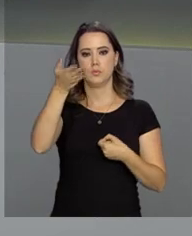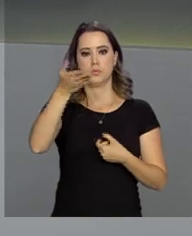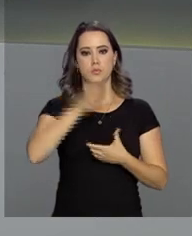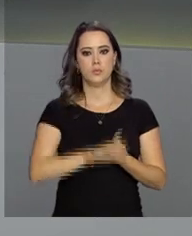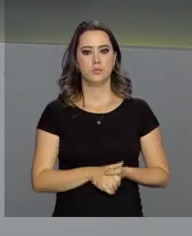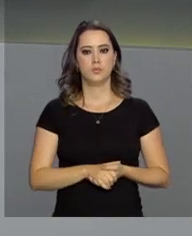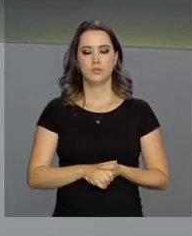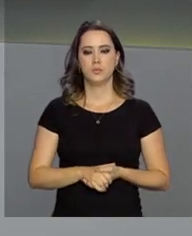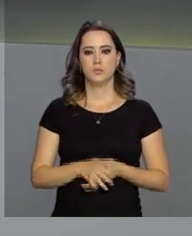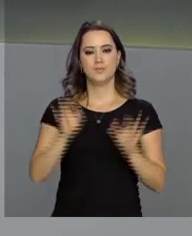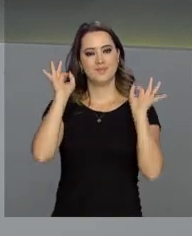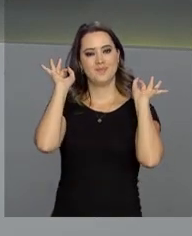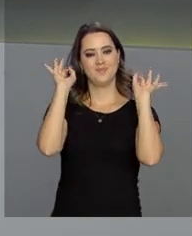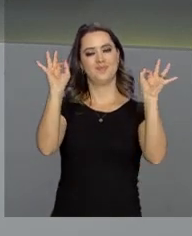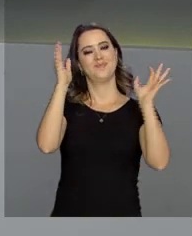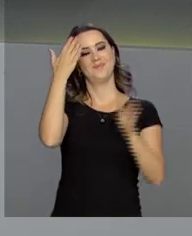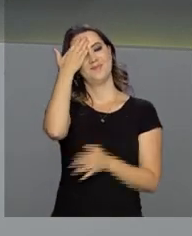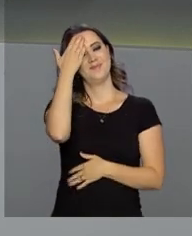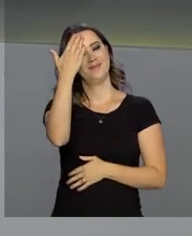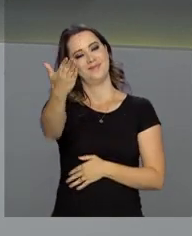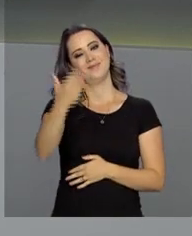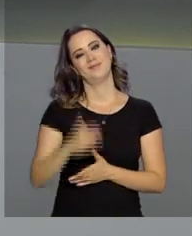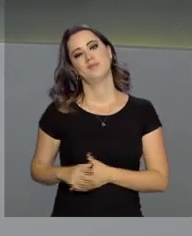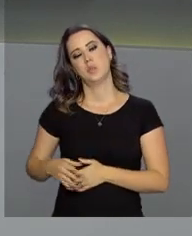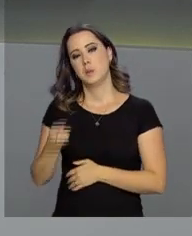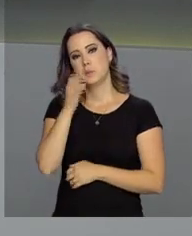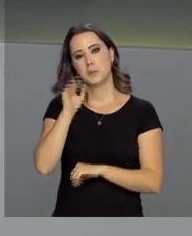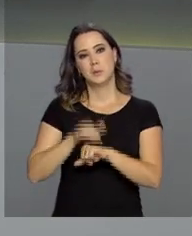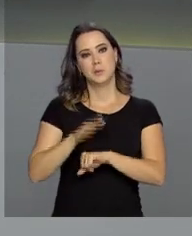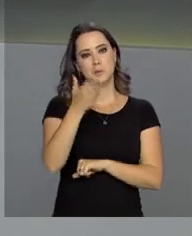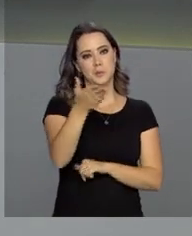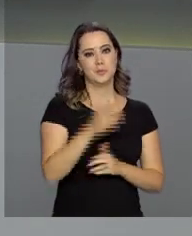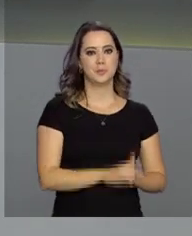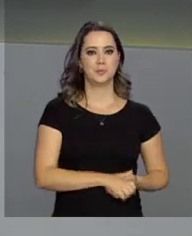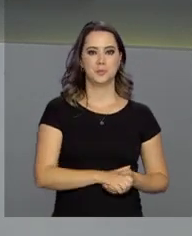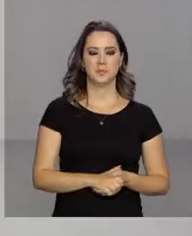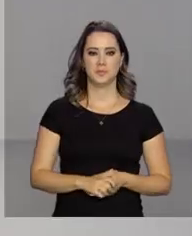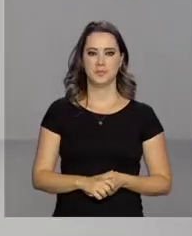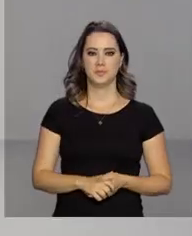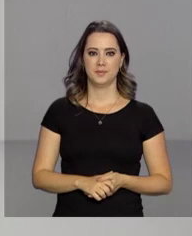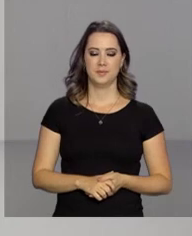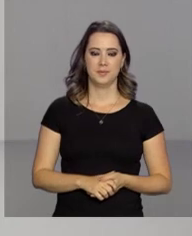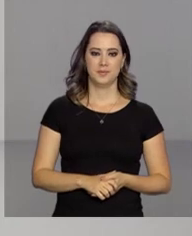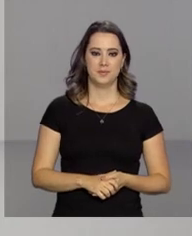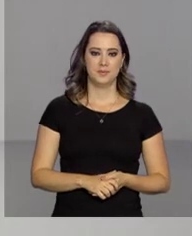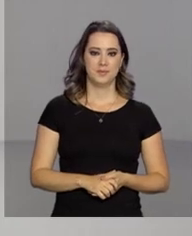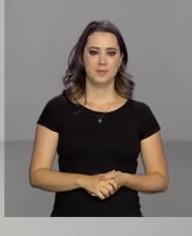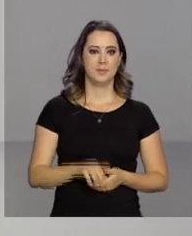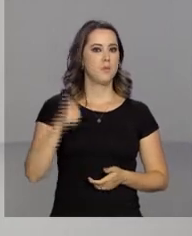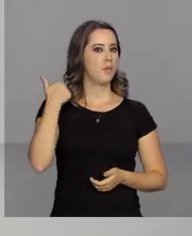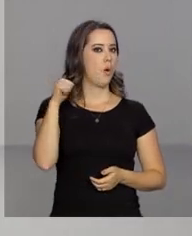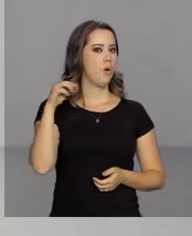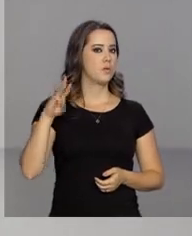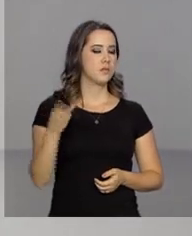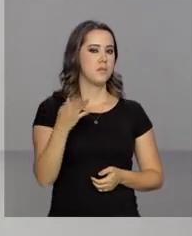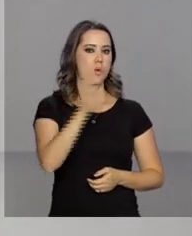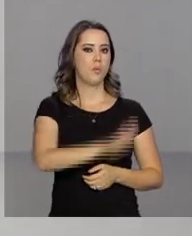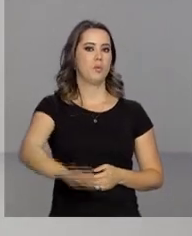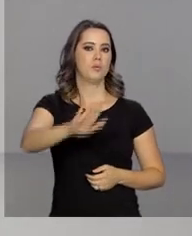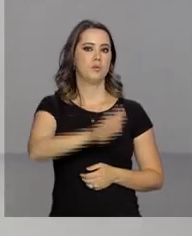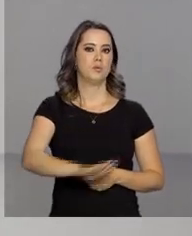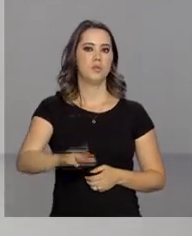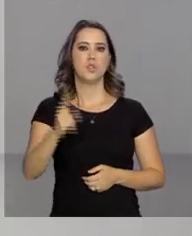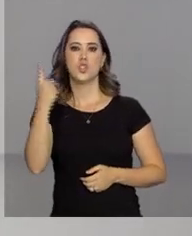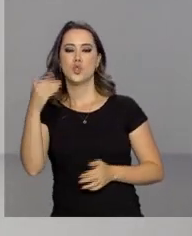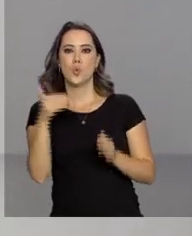alexandre muito obrigada pablo pelas informações uma boa noite pra você 11 milhões de crianças com